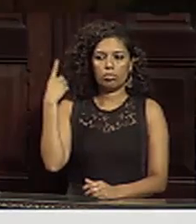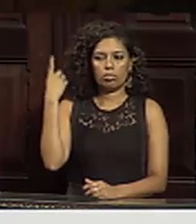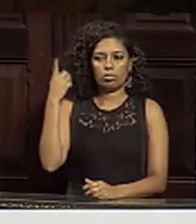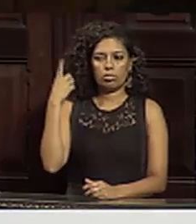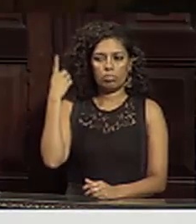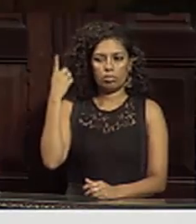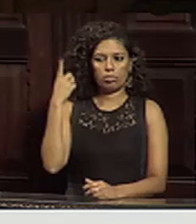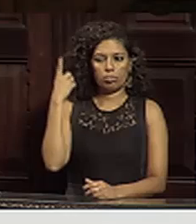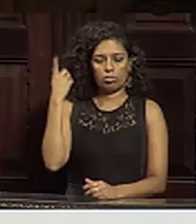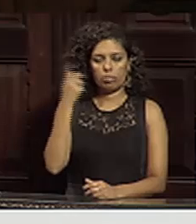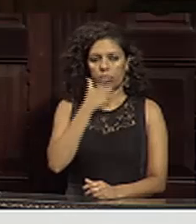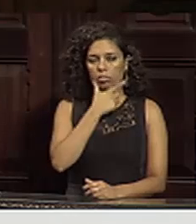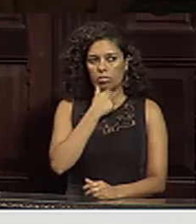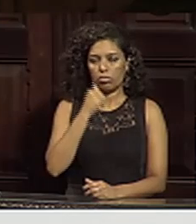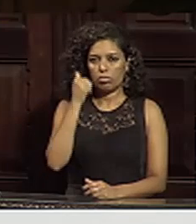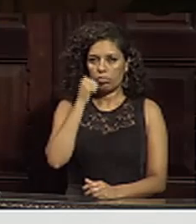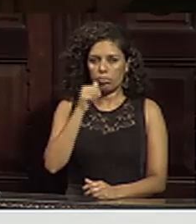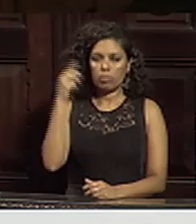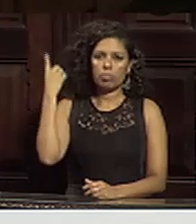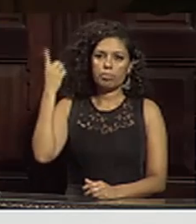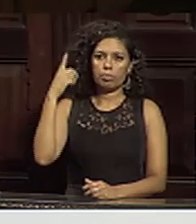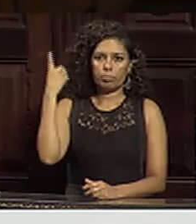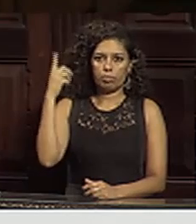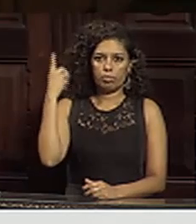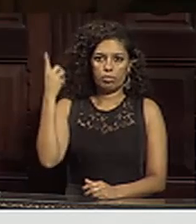e senhores